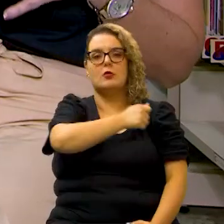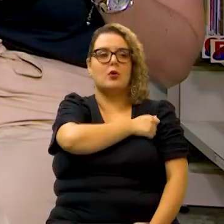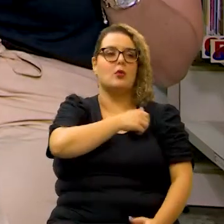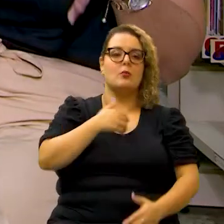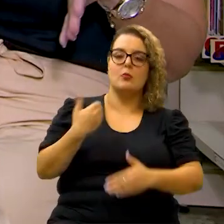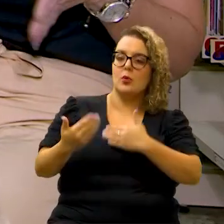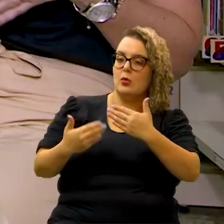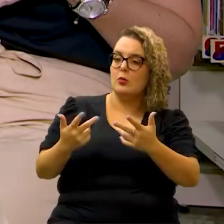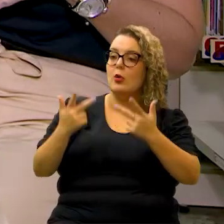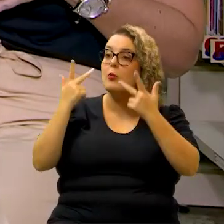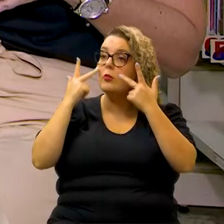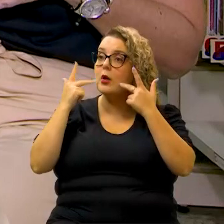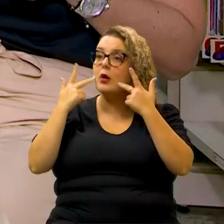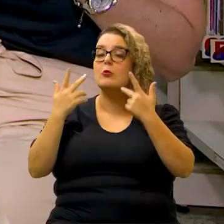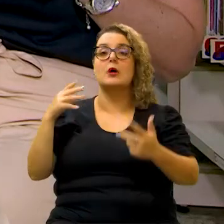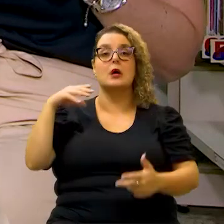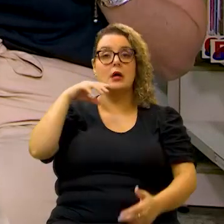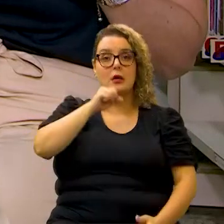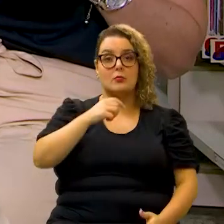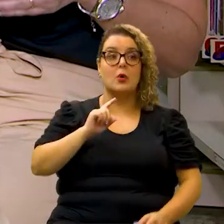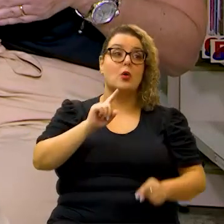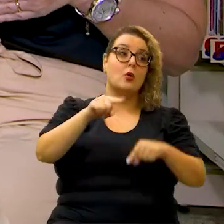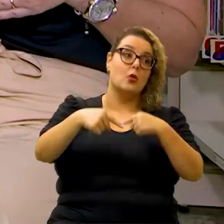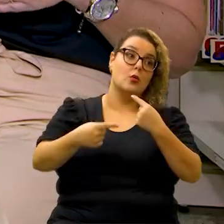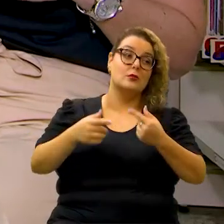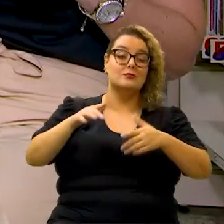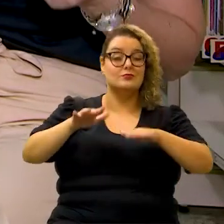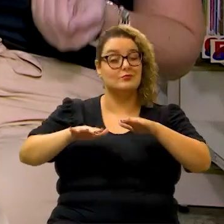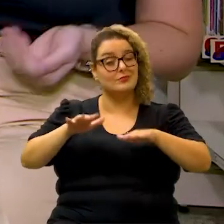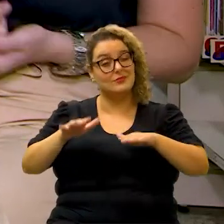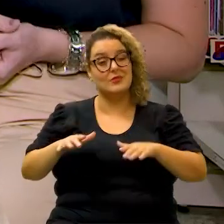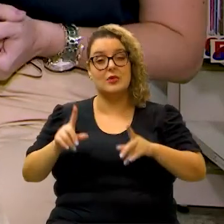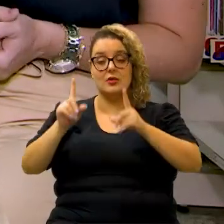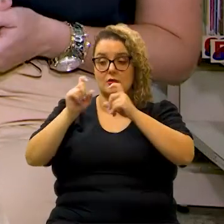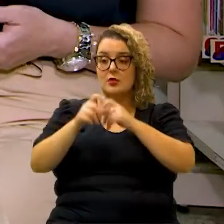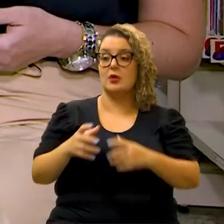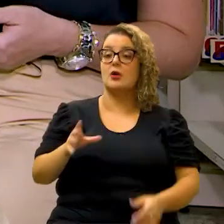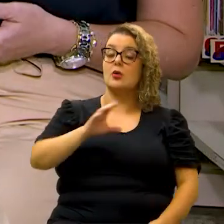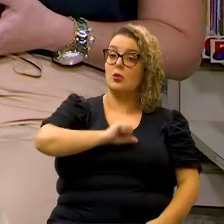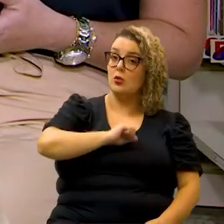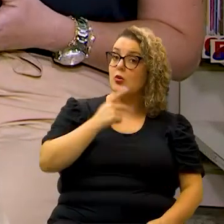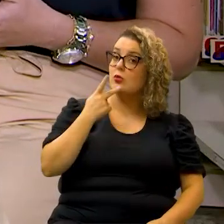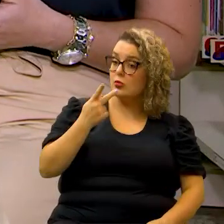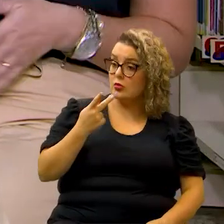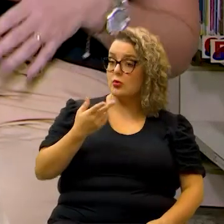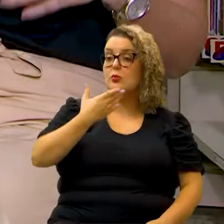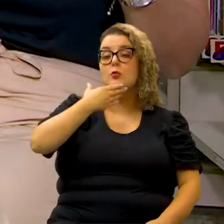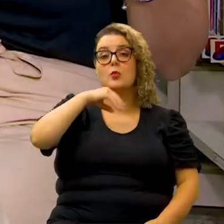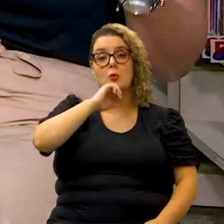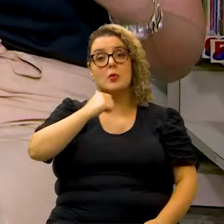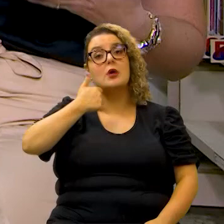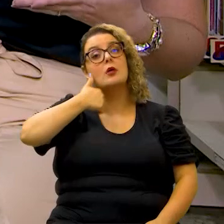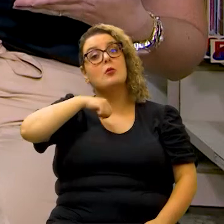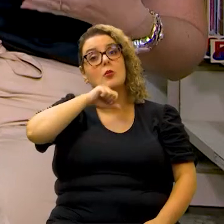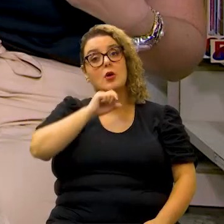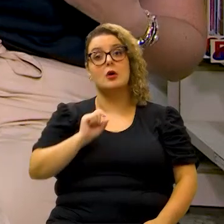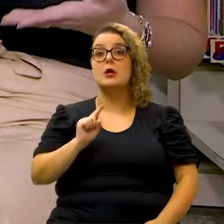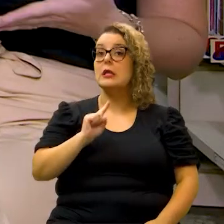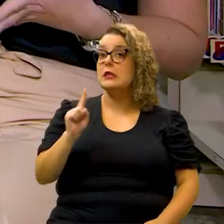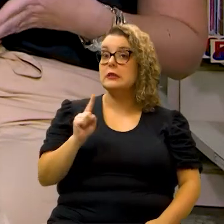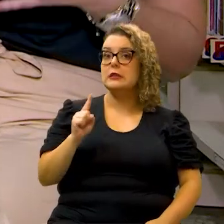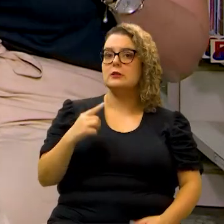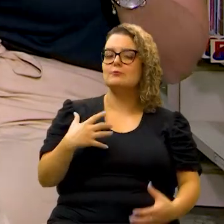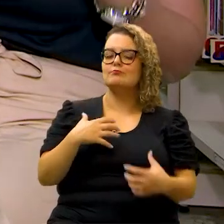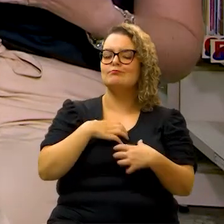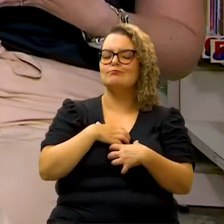uns alunos que vai ser um processo mais tranquilo, mais rápido, outros nem tanto, então eu gosto muito de falar para os papais, para